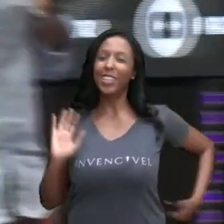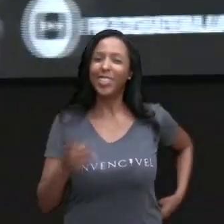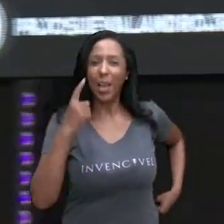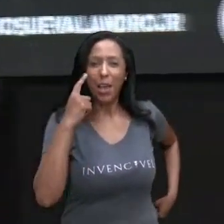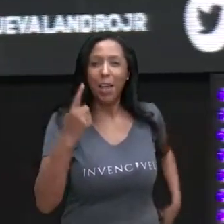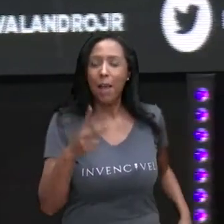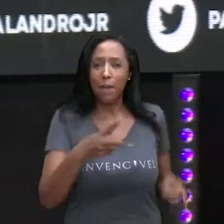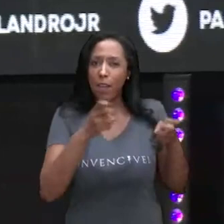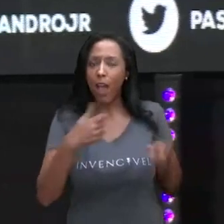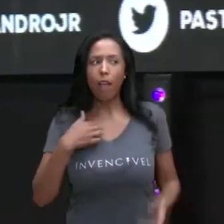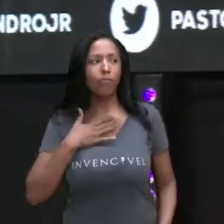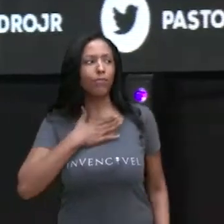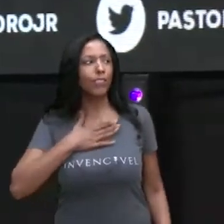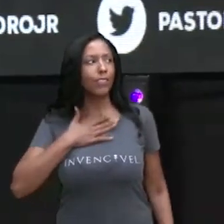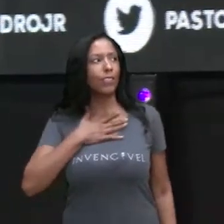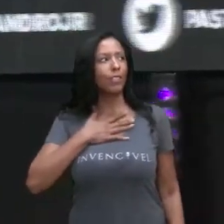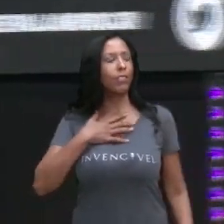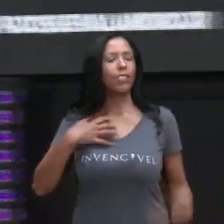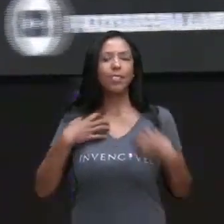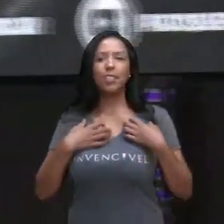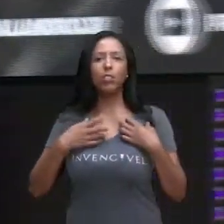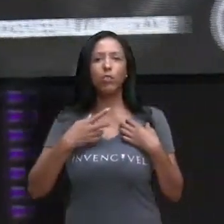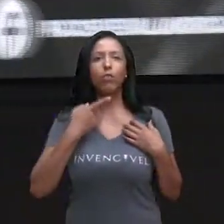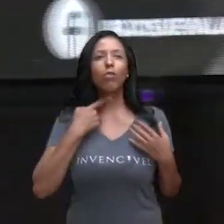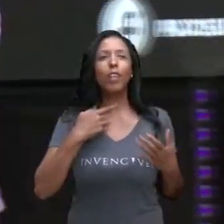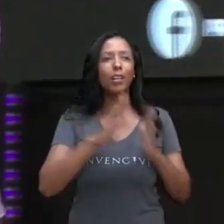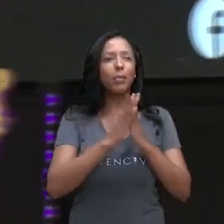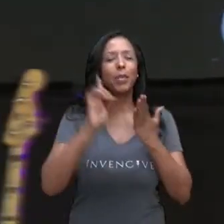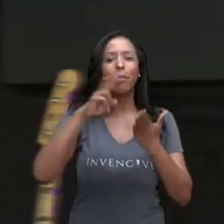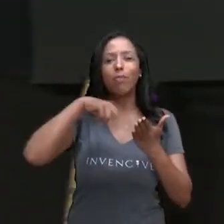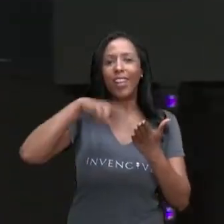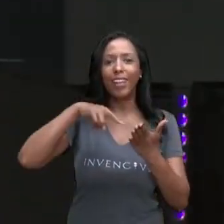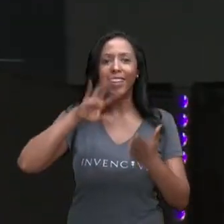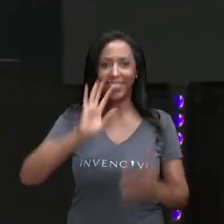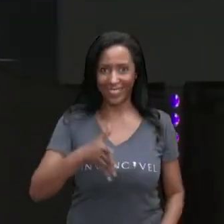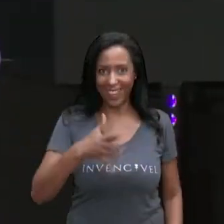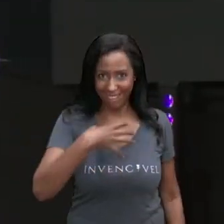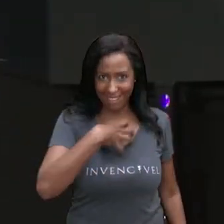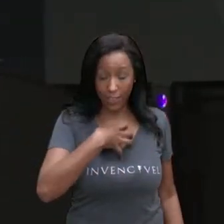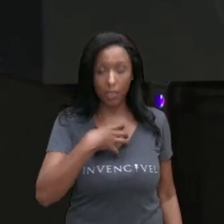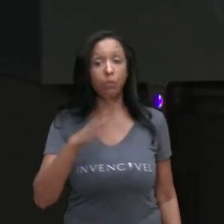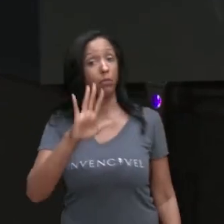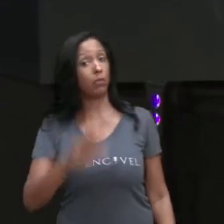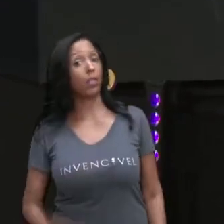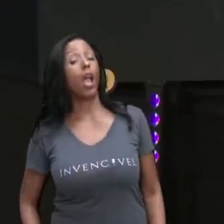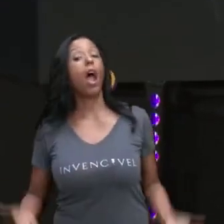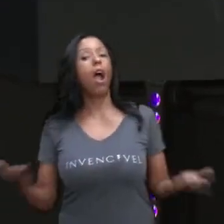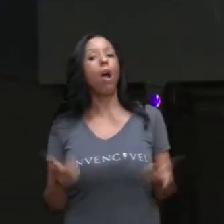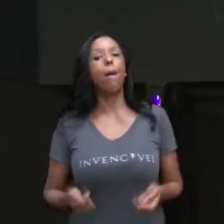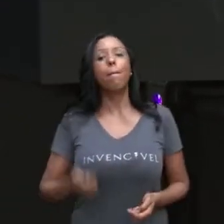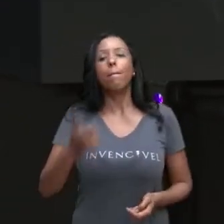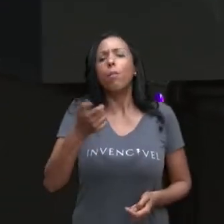Deus tocando o seu coração para isso? Amém? Mas eu nem comecei o sermão. Agora que eu vou falar, em alguns poucos minutos,